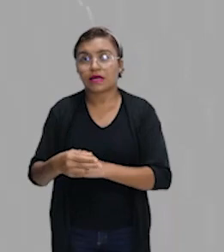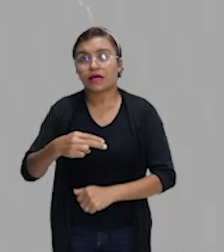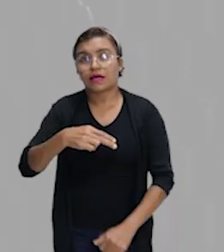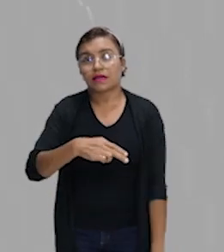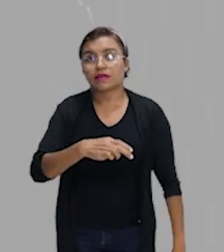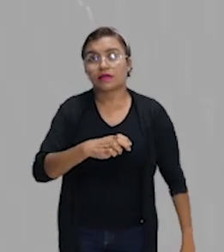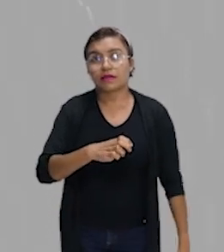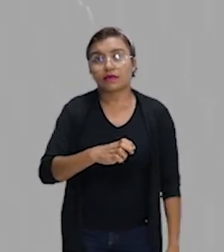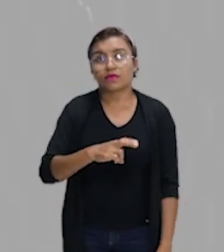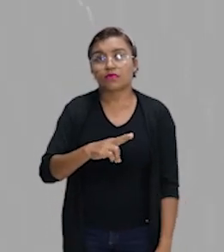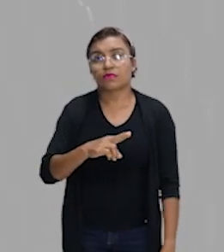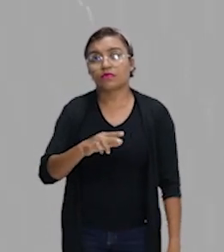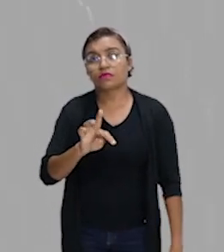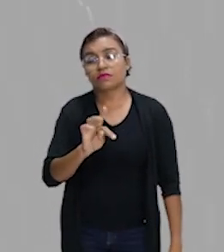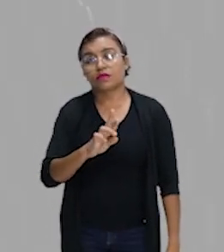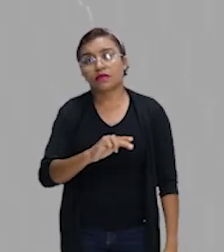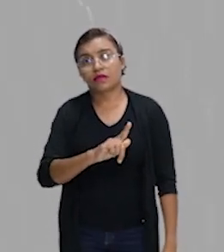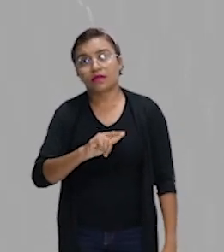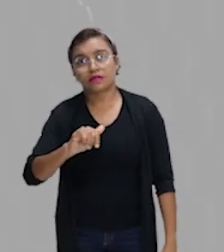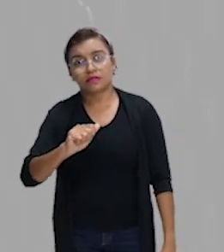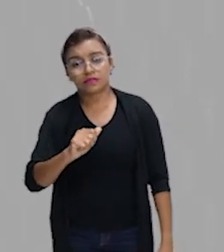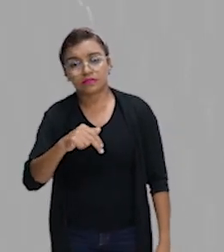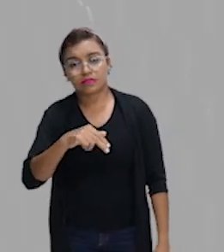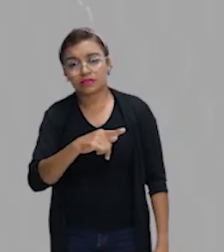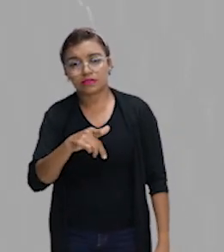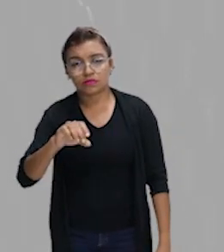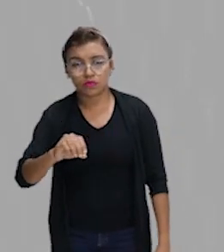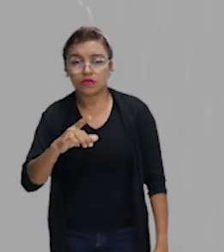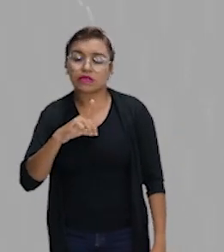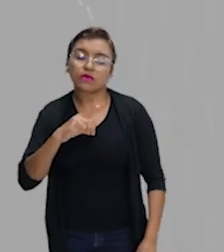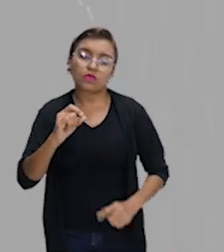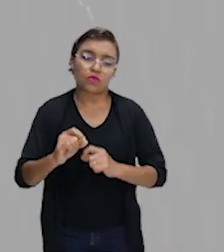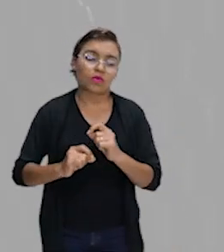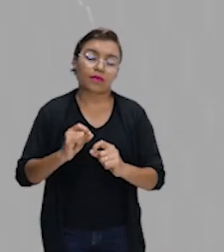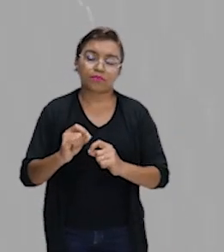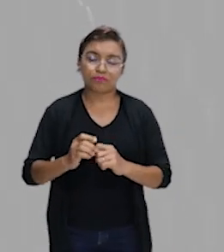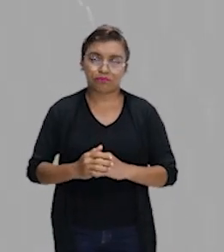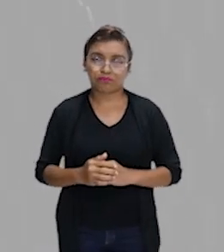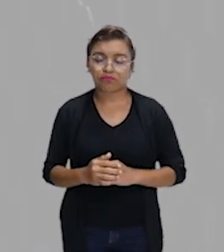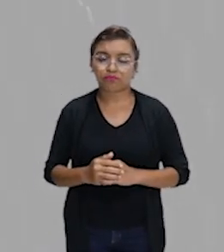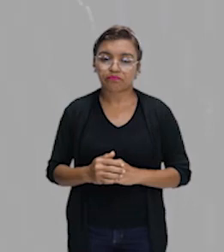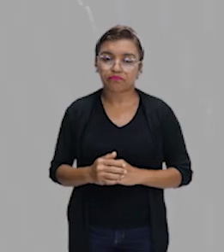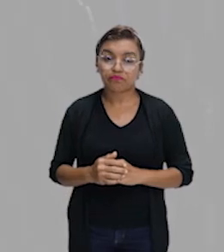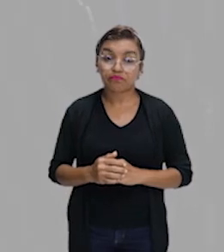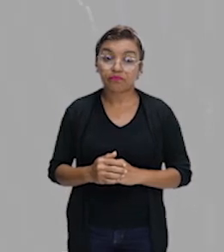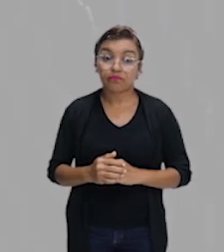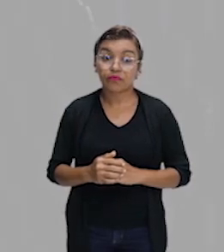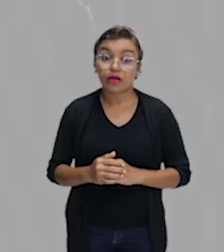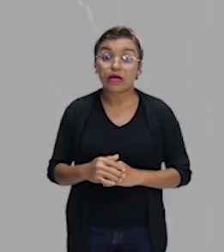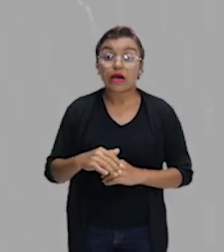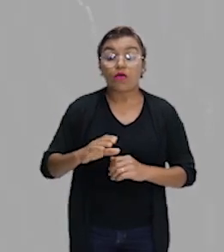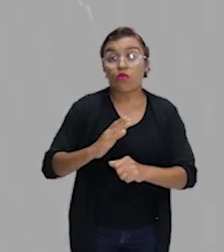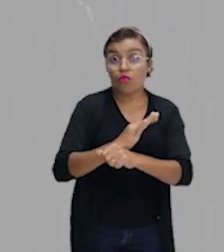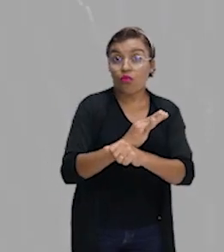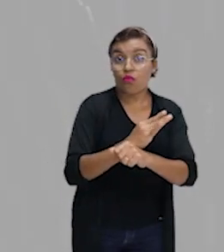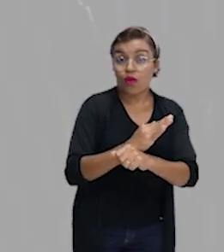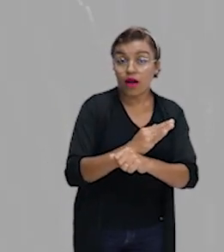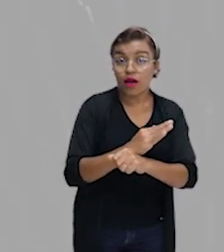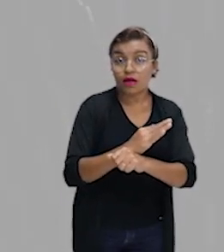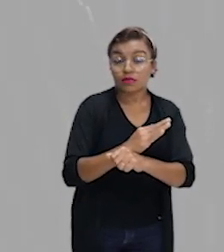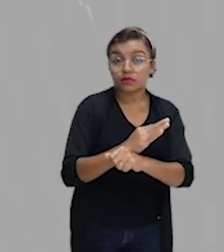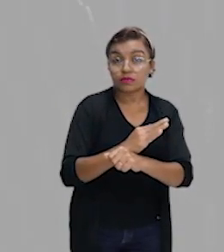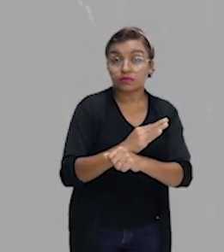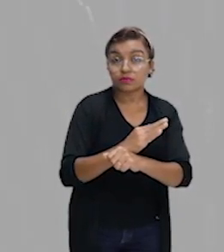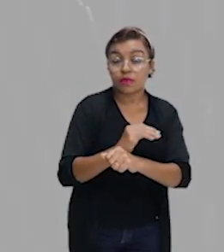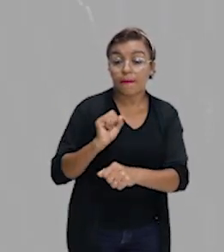um neutraliza a ação do outro. Ou seja, o ácido neutraliza a ação básica, assim como